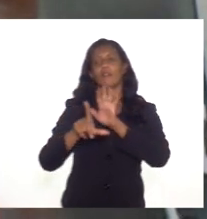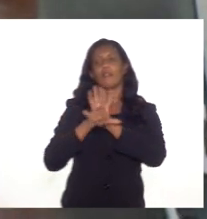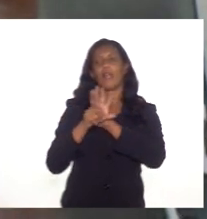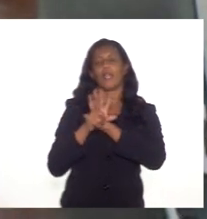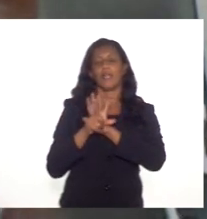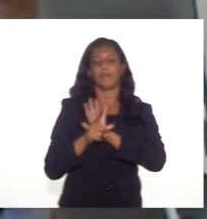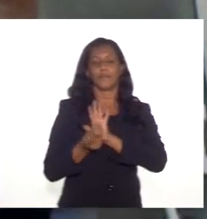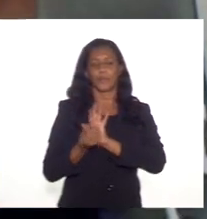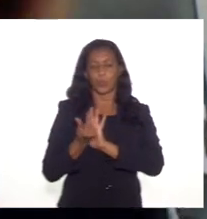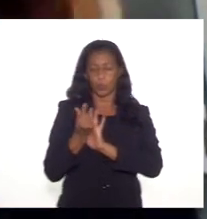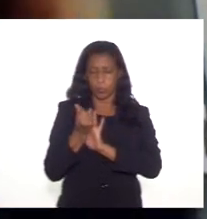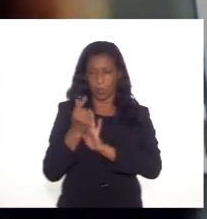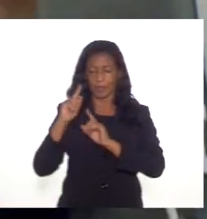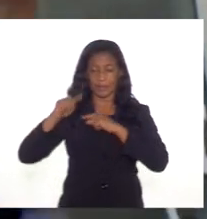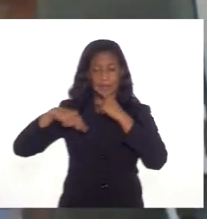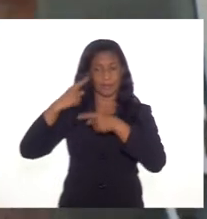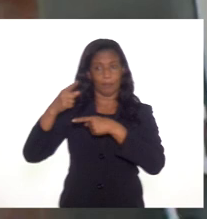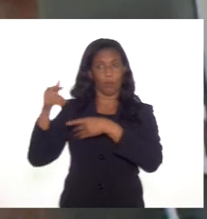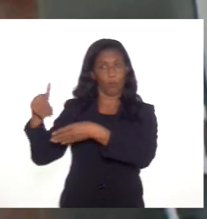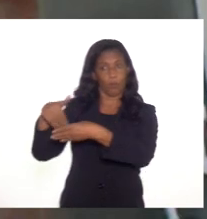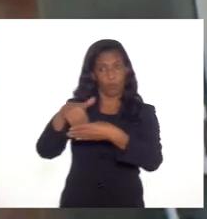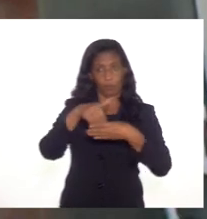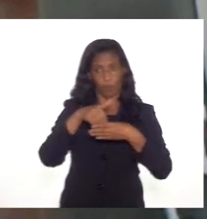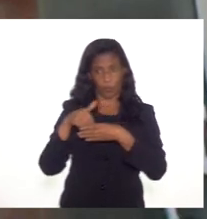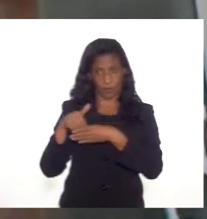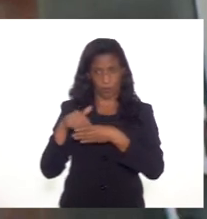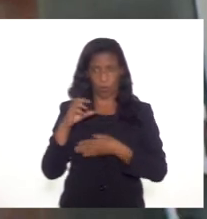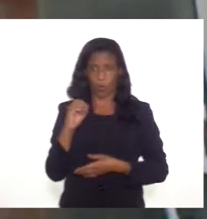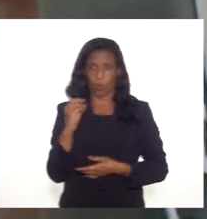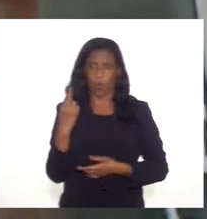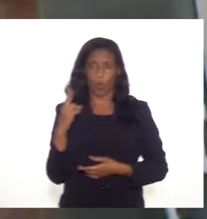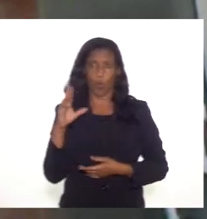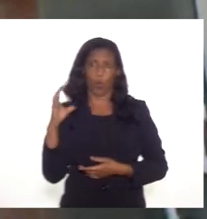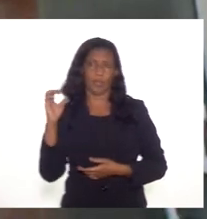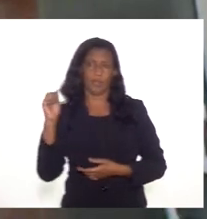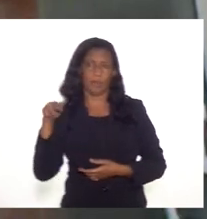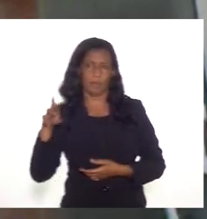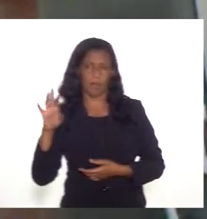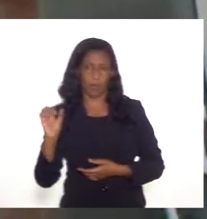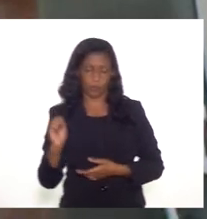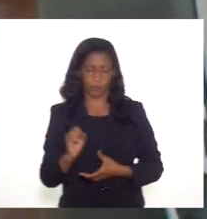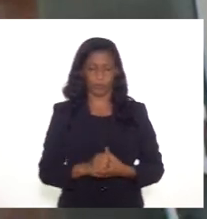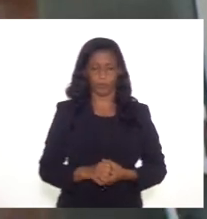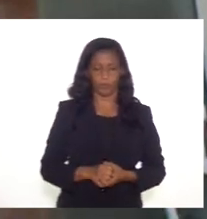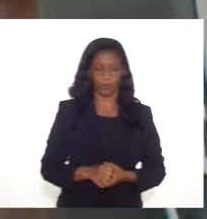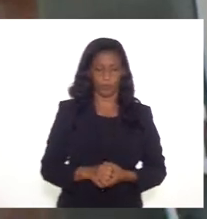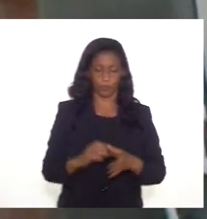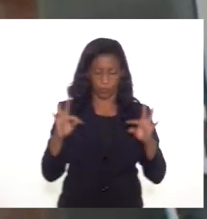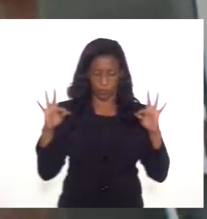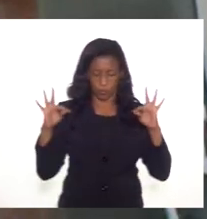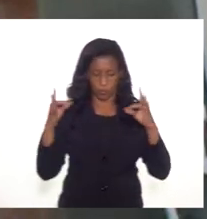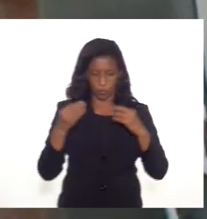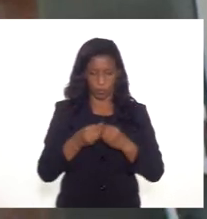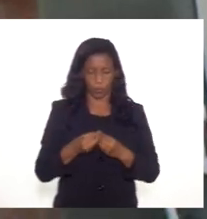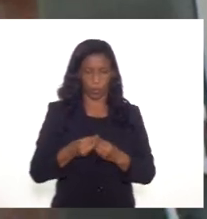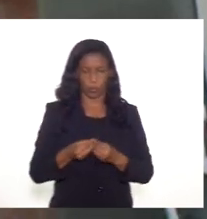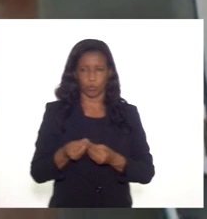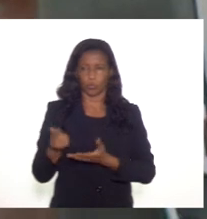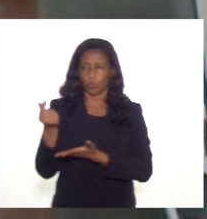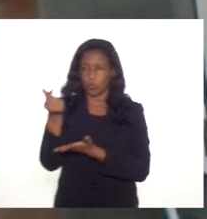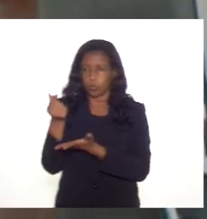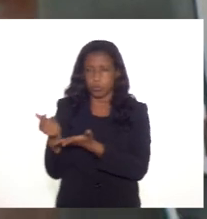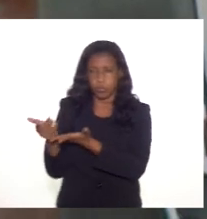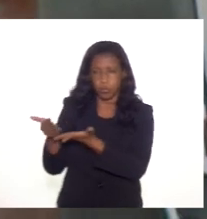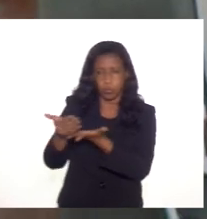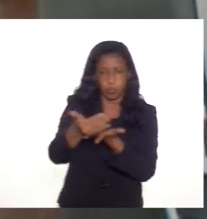Orçamentários e posteriormente votando a Lei Orçamentária. Que, na verdade, significa que toda a arrecadação do